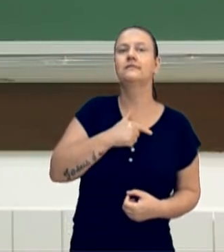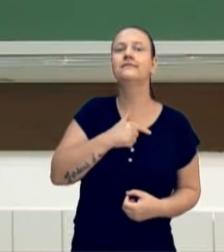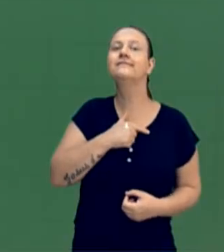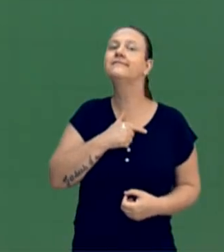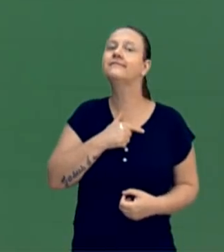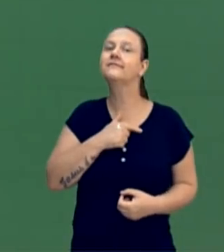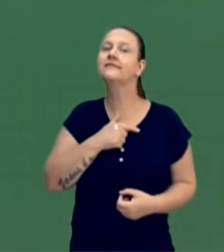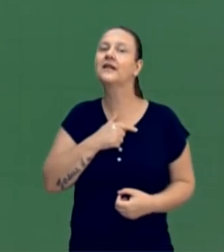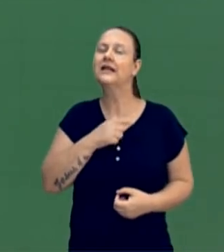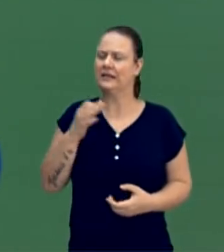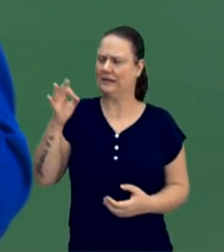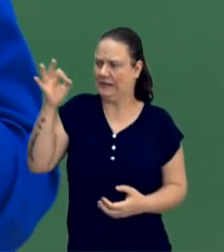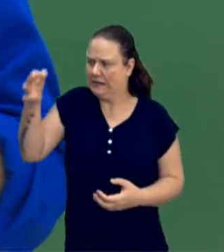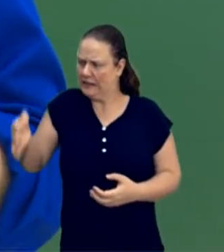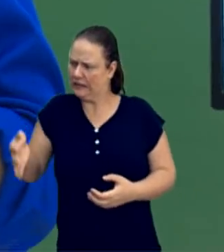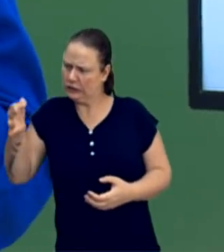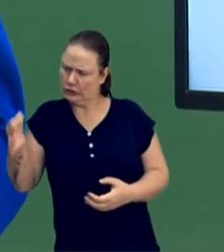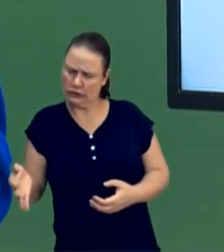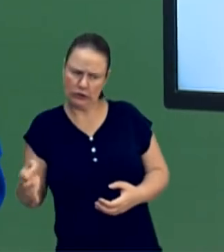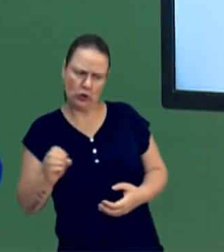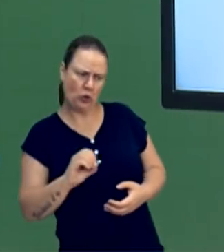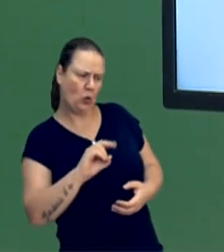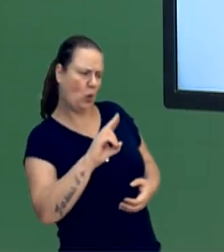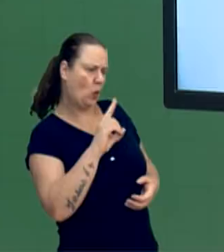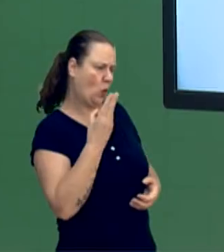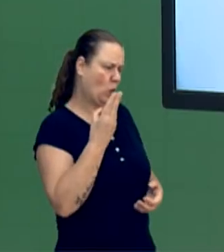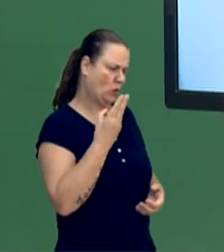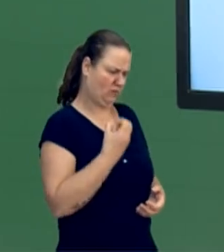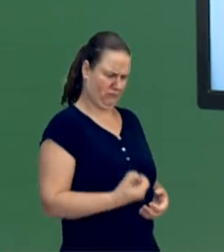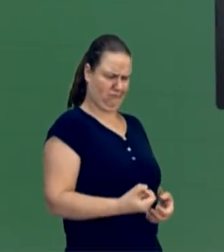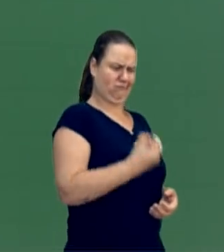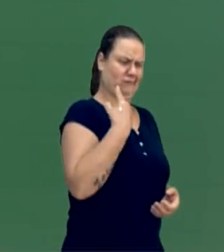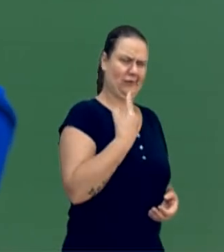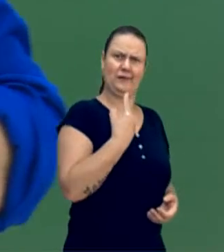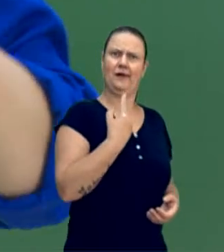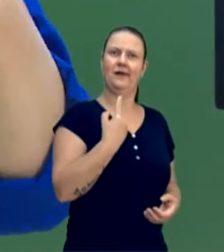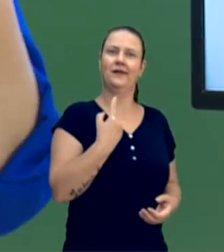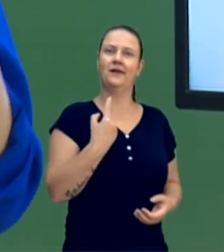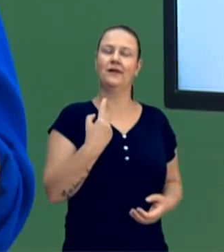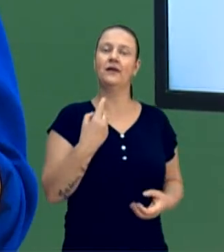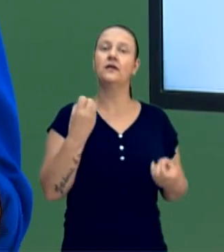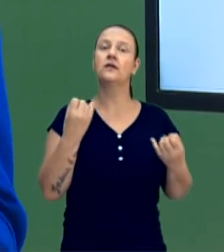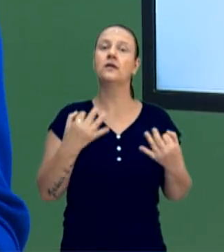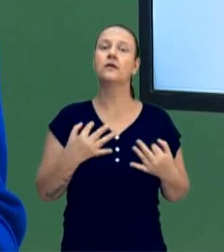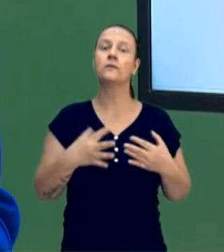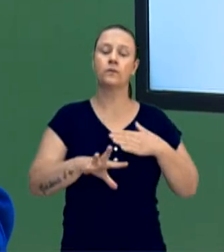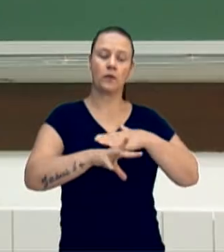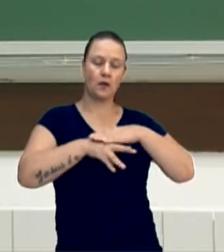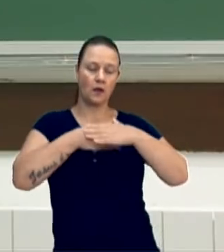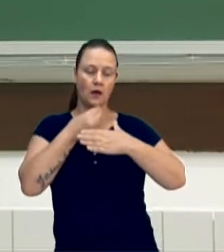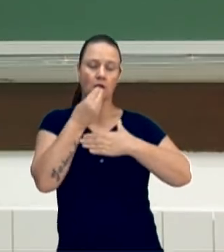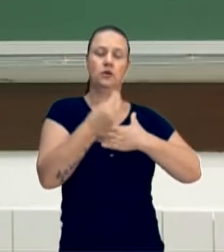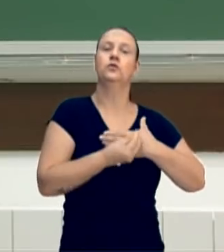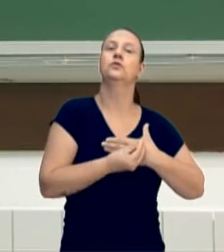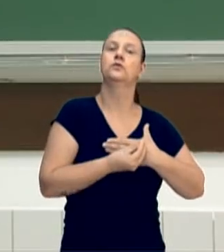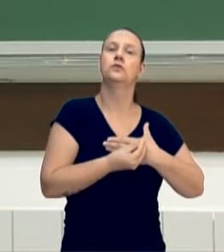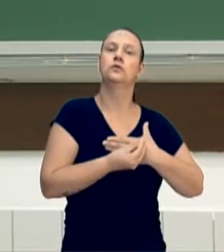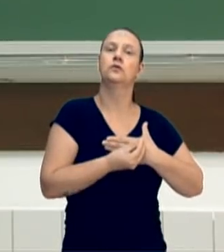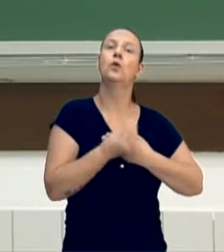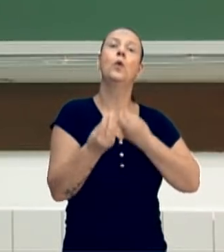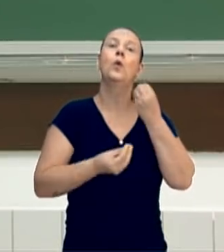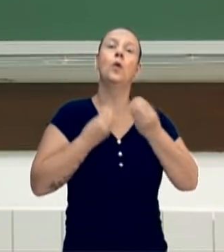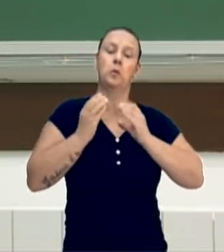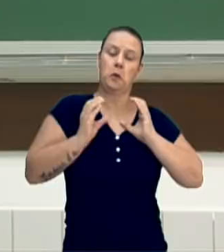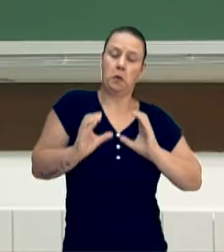digo certinho e esquisito, veja, aqui eu estou falando das atitudes. E